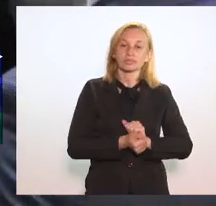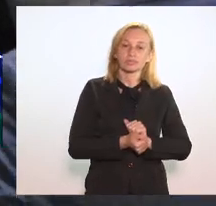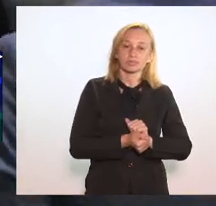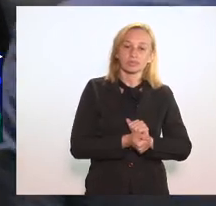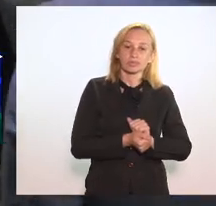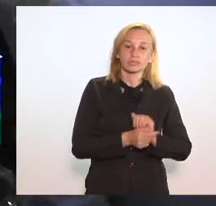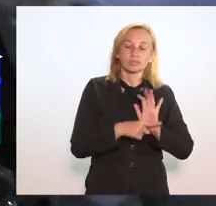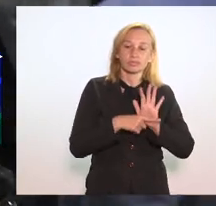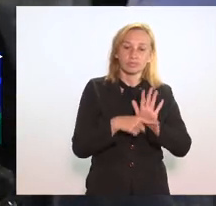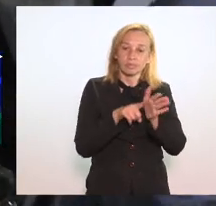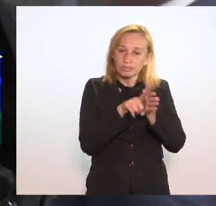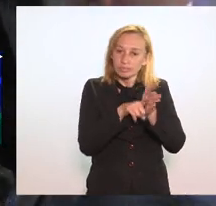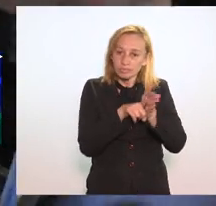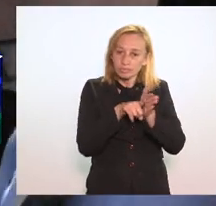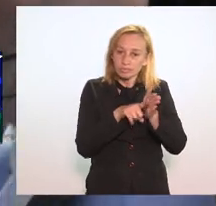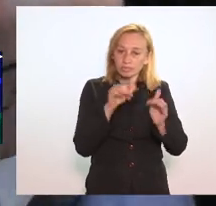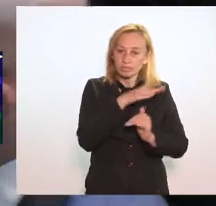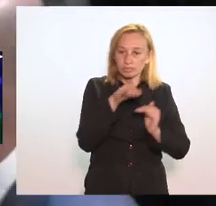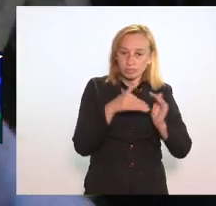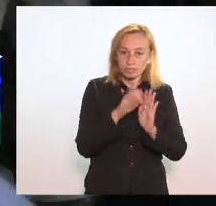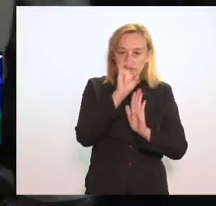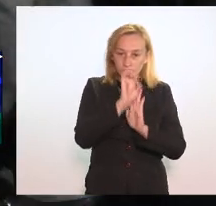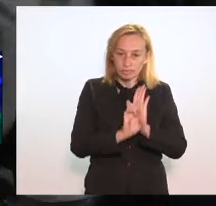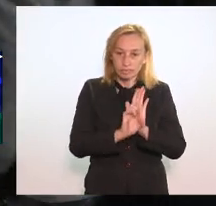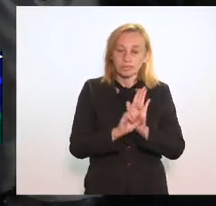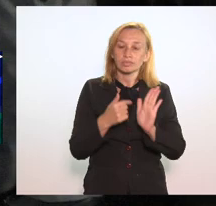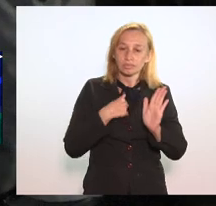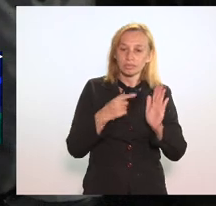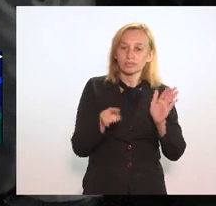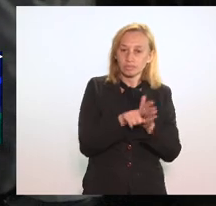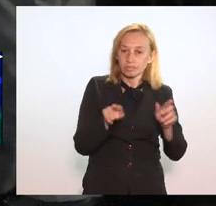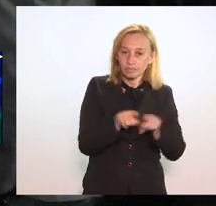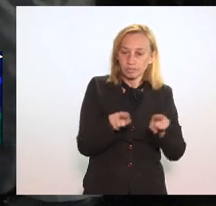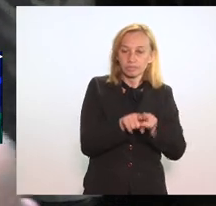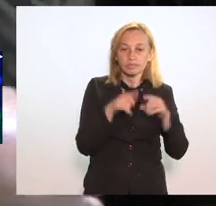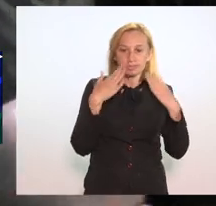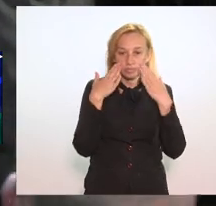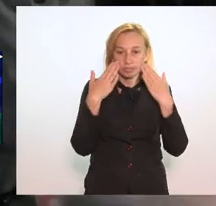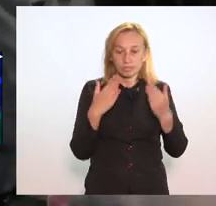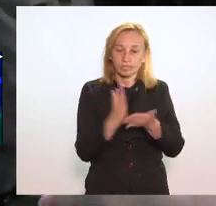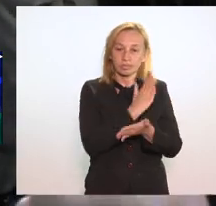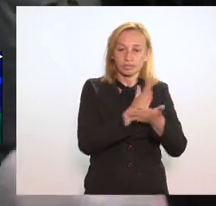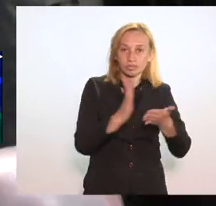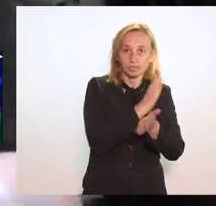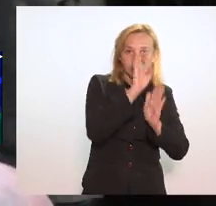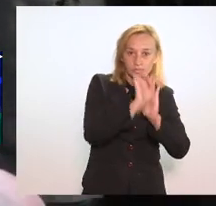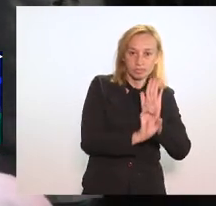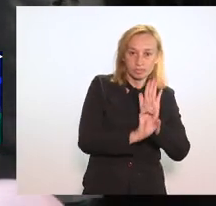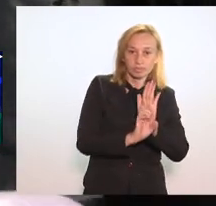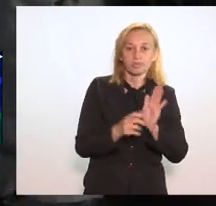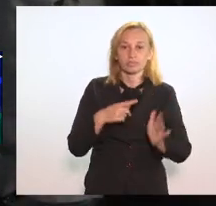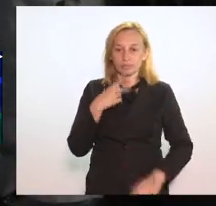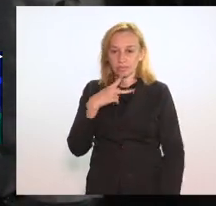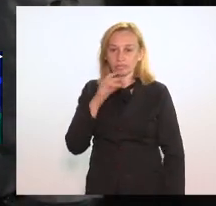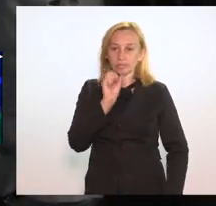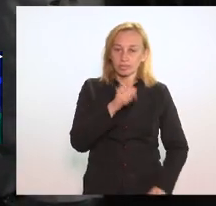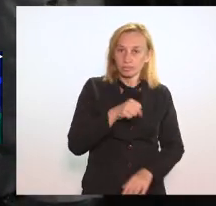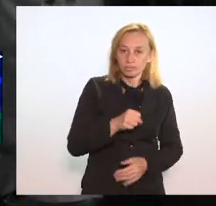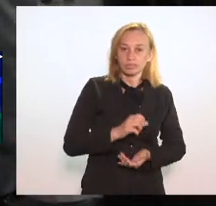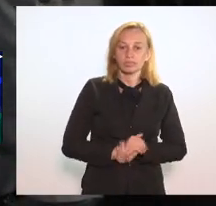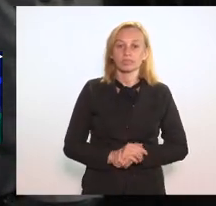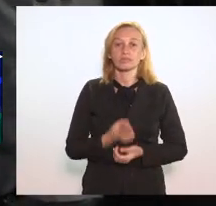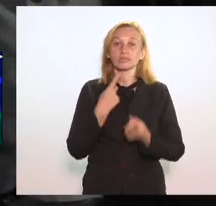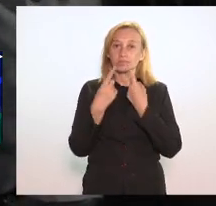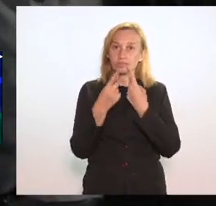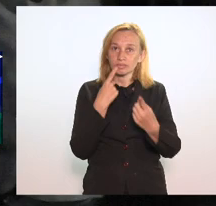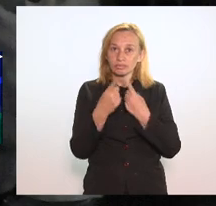na análise das emendas eu mesmo apresentei algumas emendas então eu vou dar o parecer favorável e